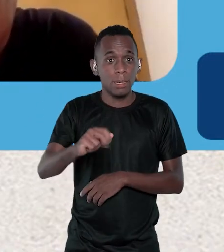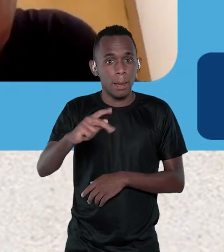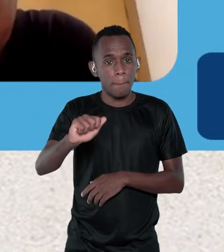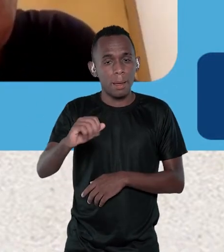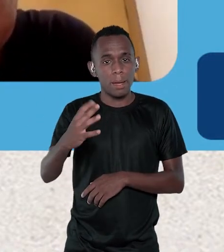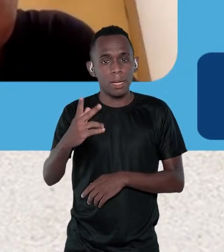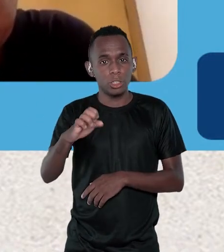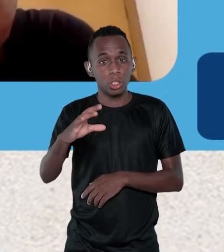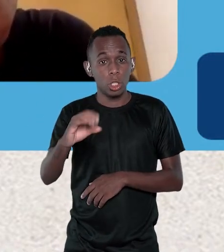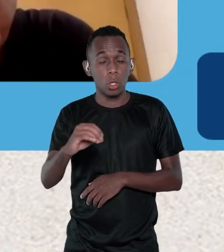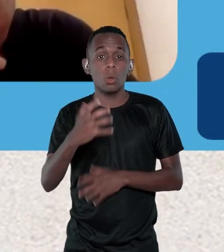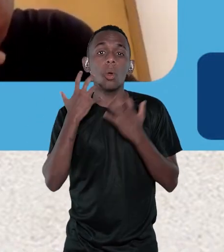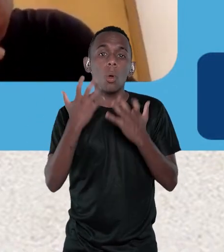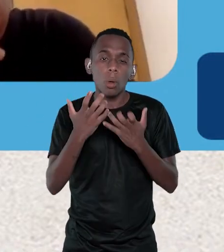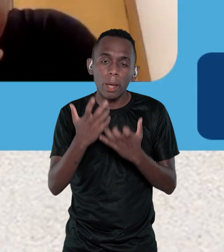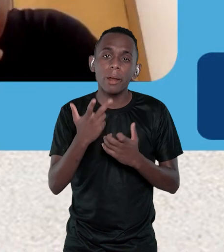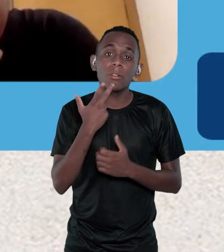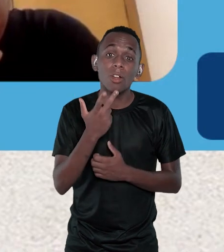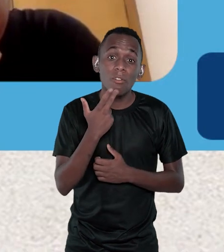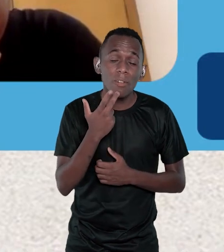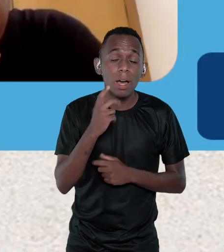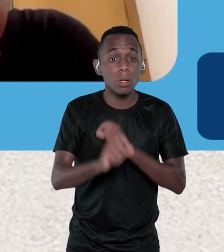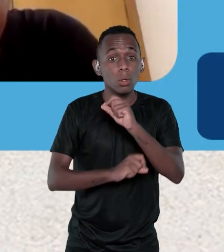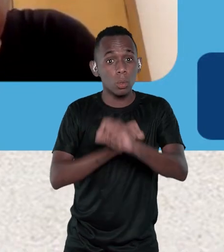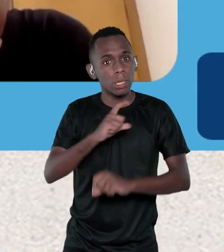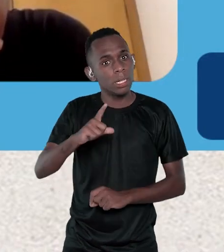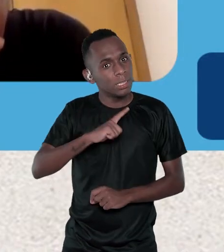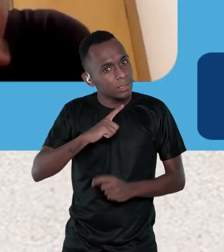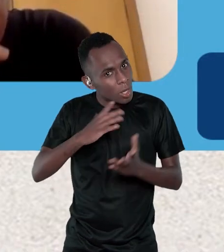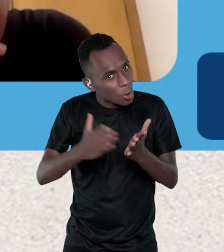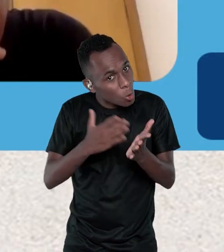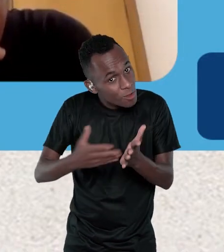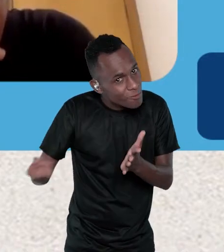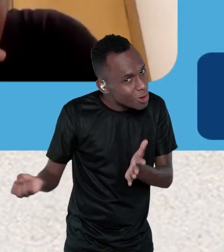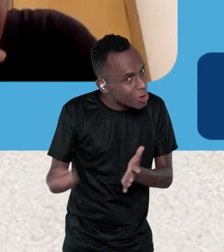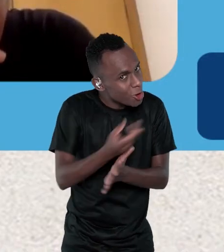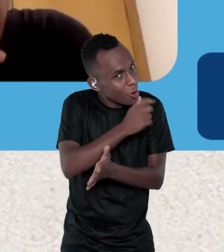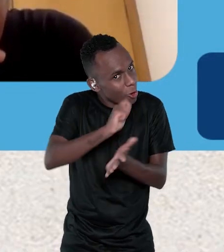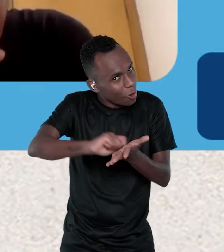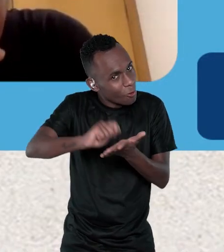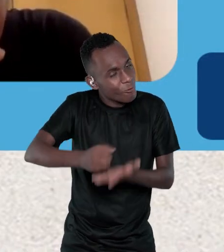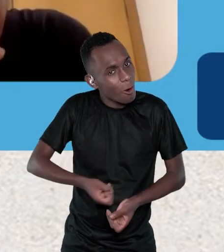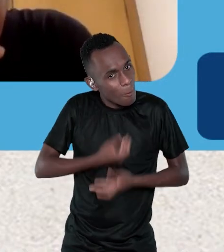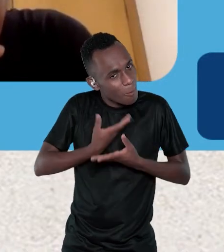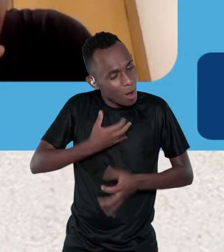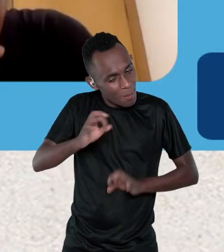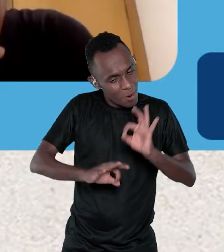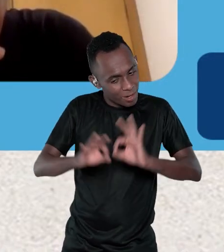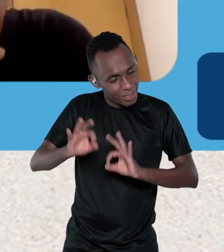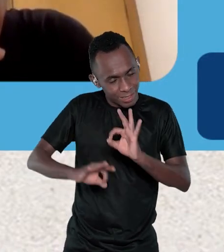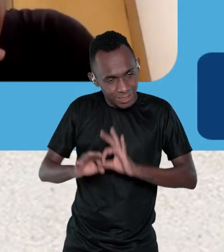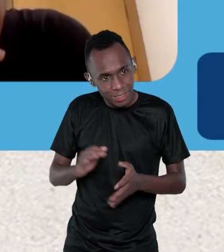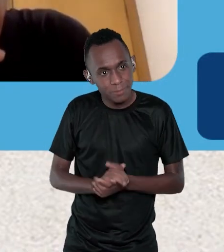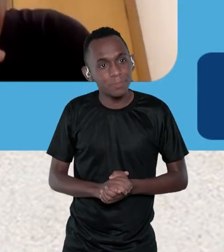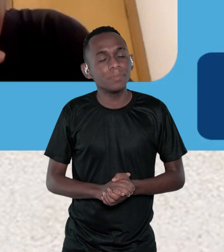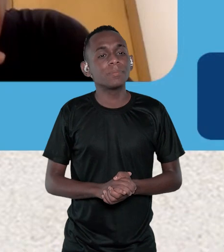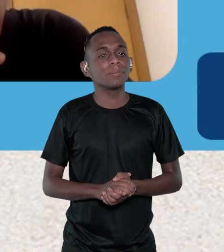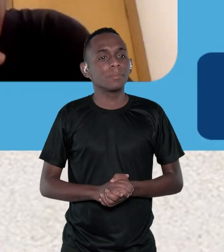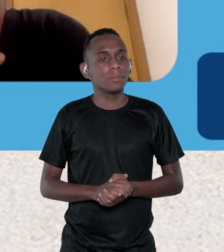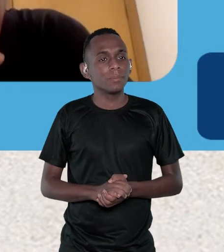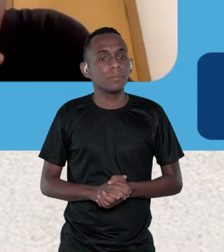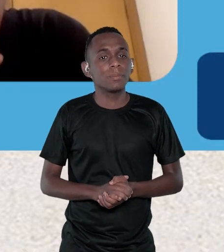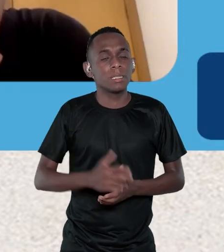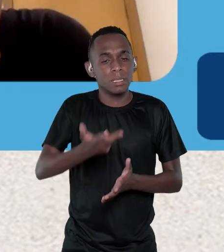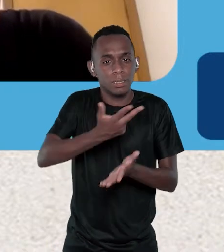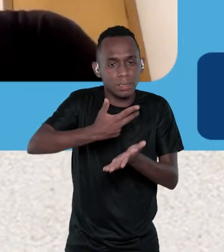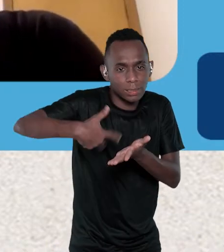aí, a gente falou a respeito da Nina Pacheco. Eu quero que a gente cite aqui que já tem um livro novo